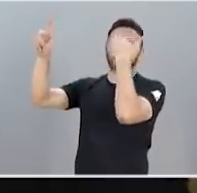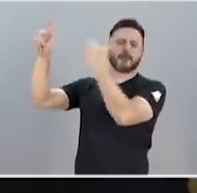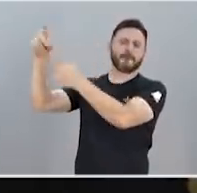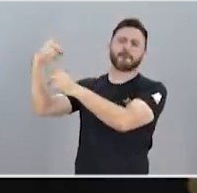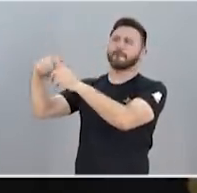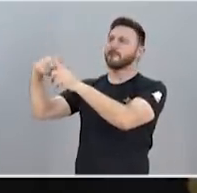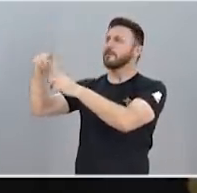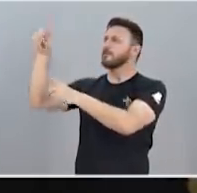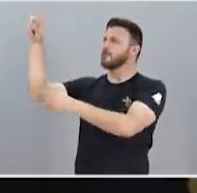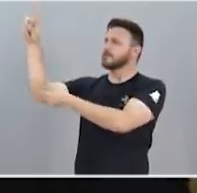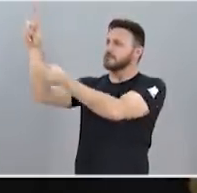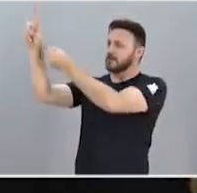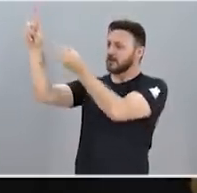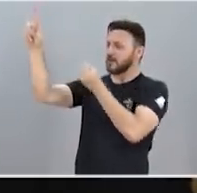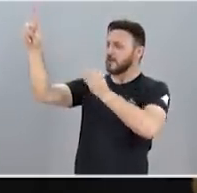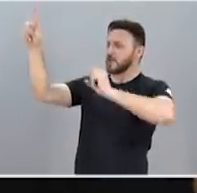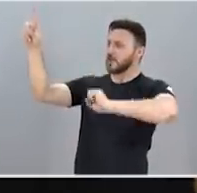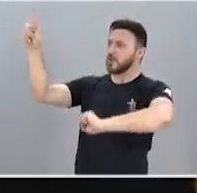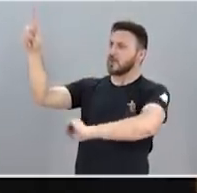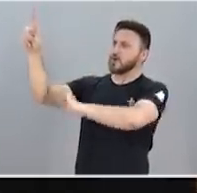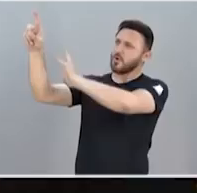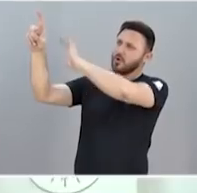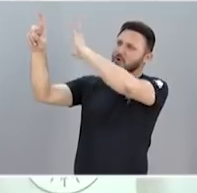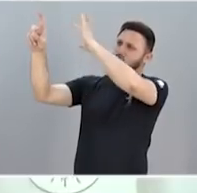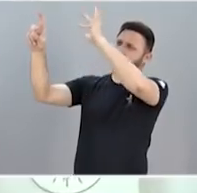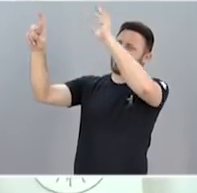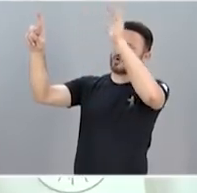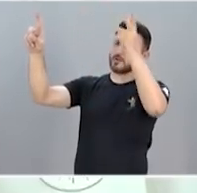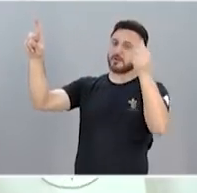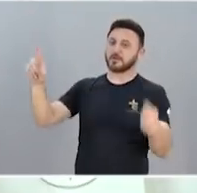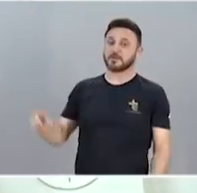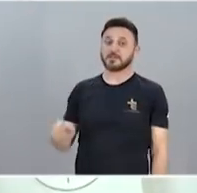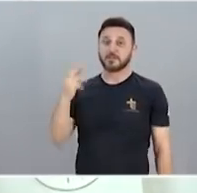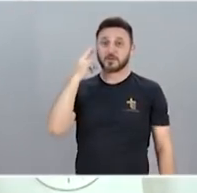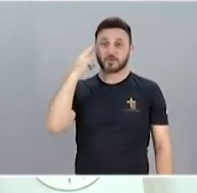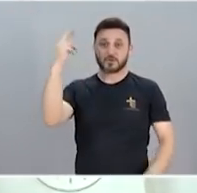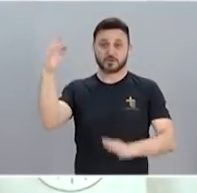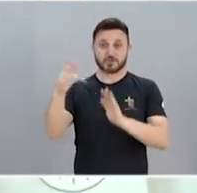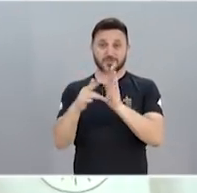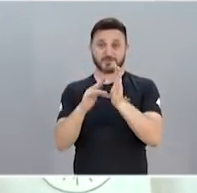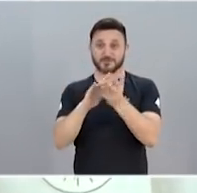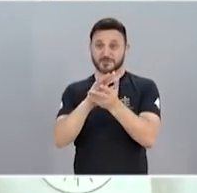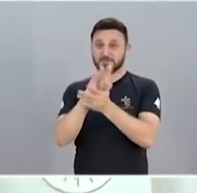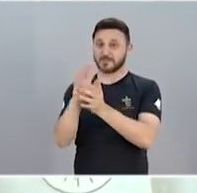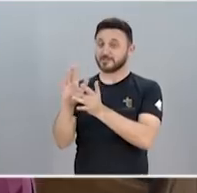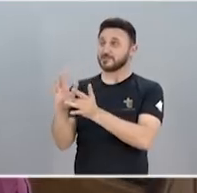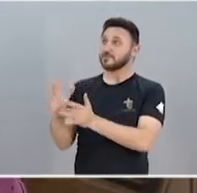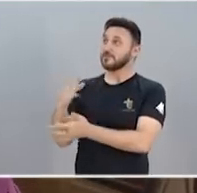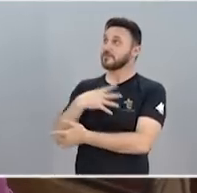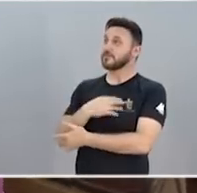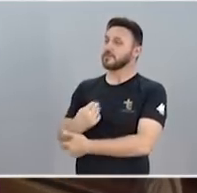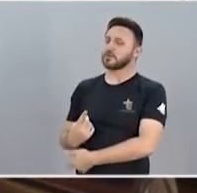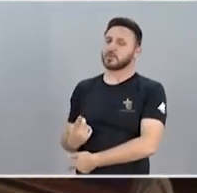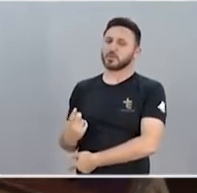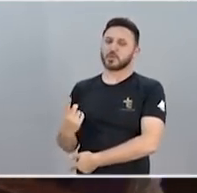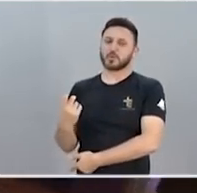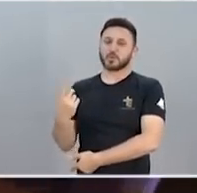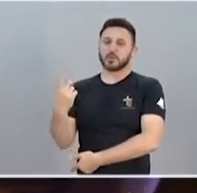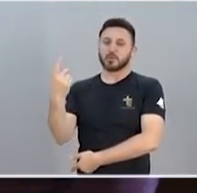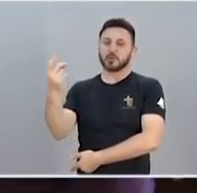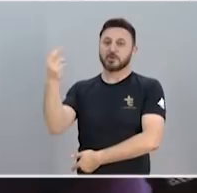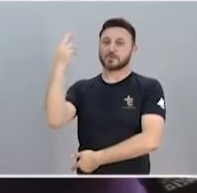damos graças por vossa imensa glória. Senhor Jesus Cristo,